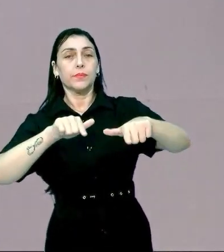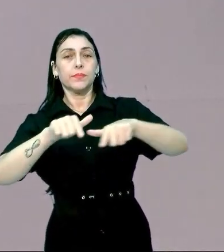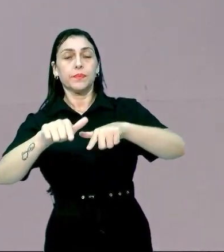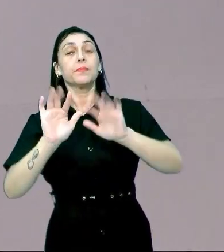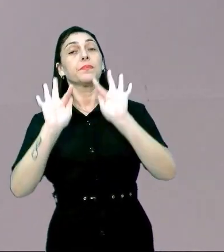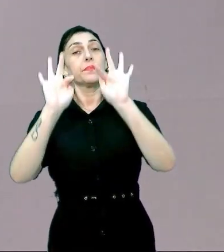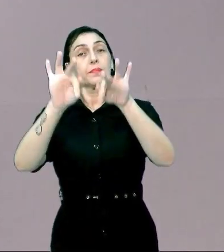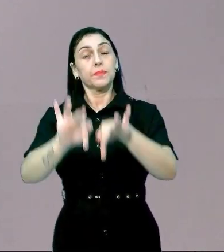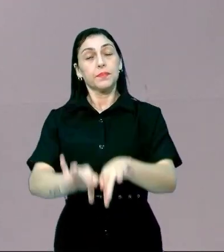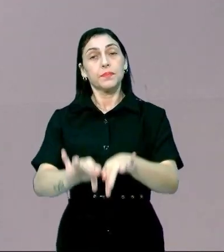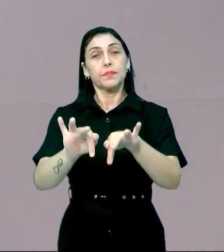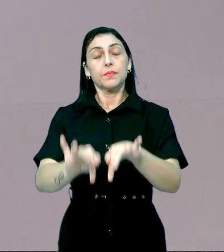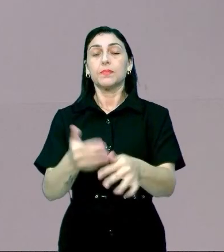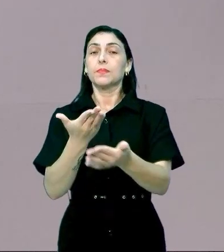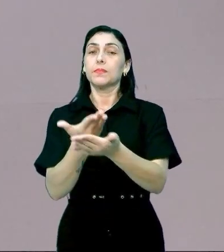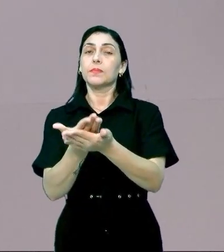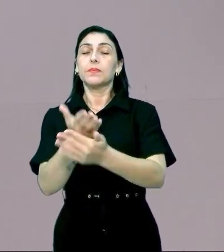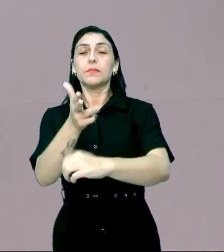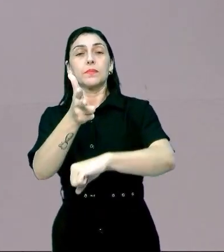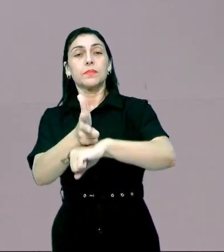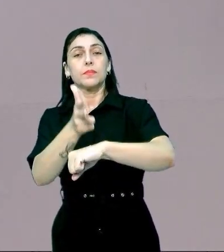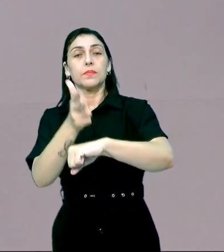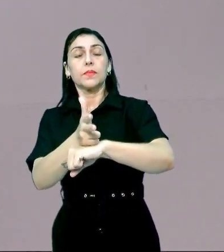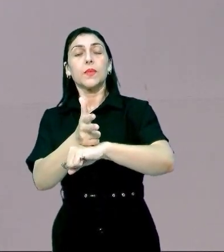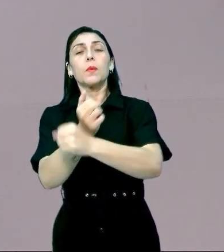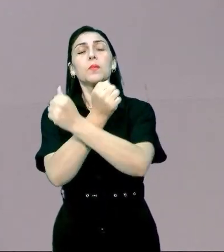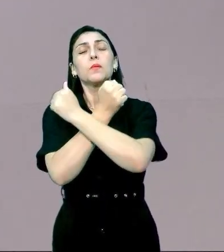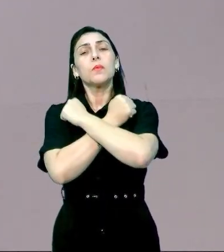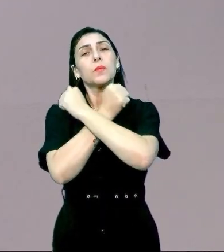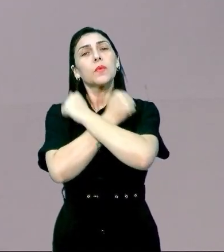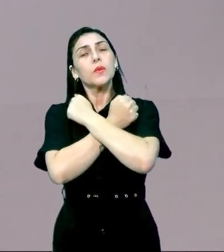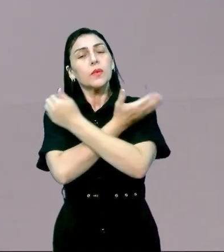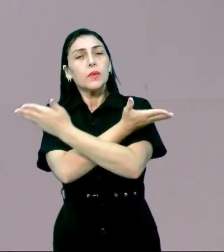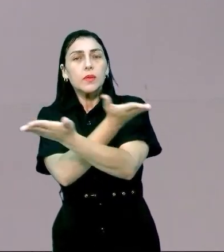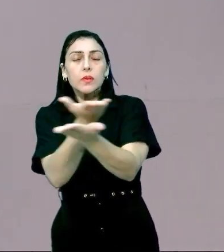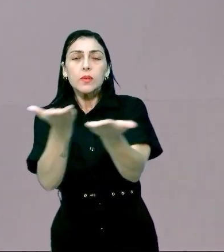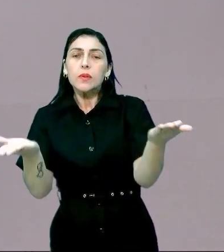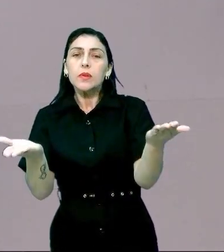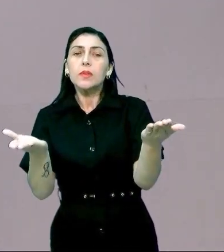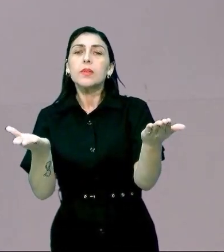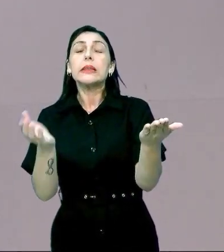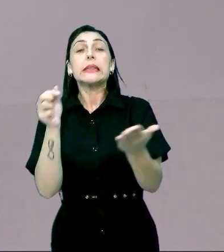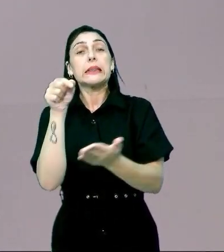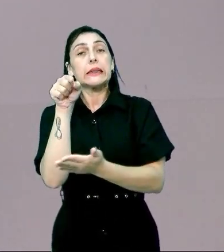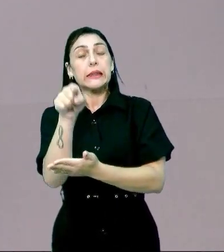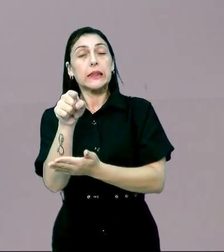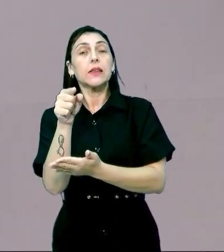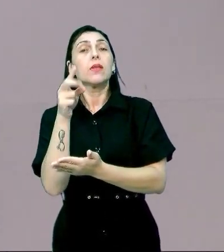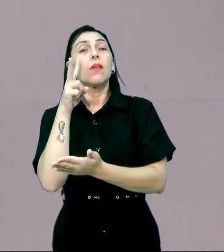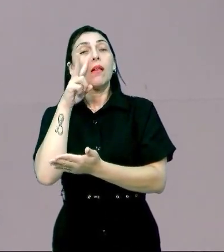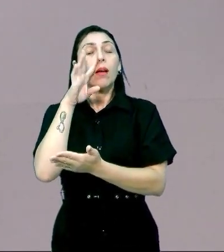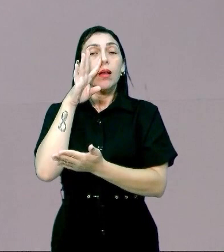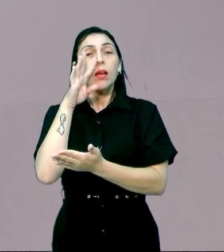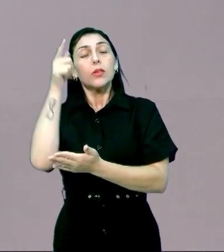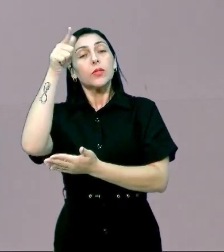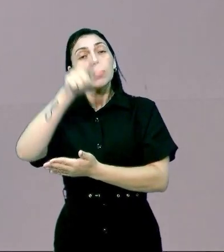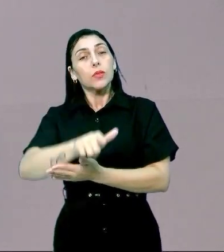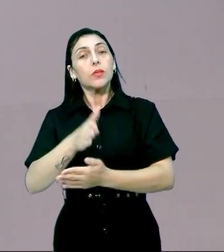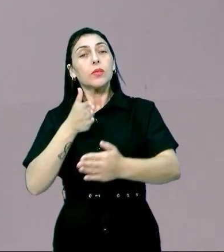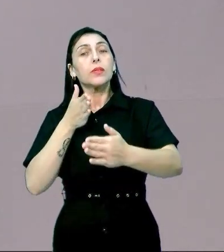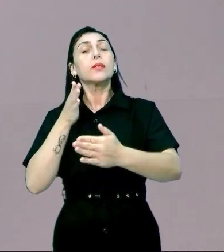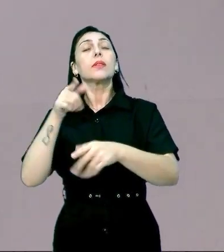Estou finalizando esta videoaula. O meu forte abraço a todos vocês e se você quiser assisti-la